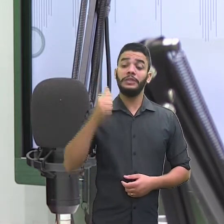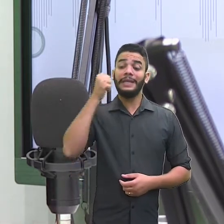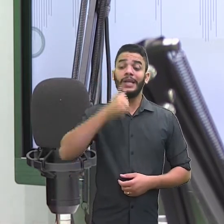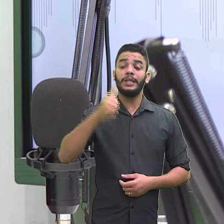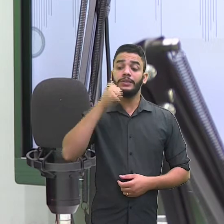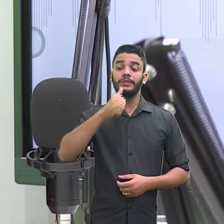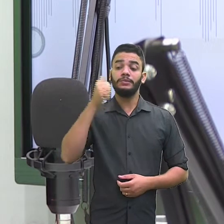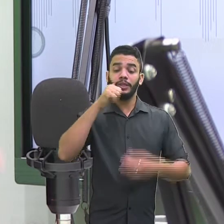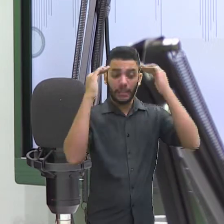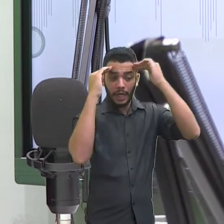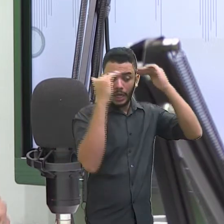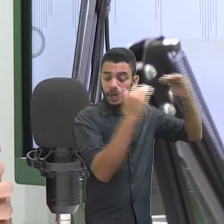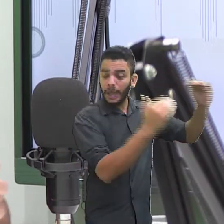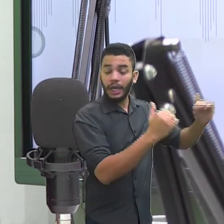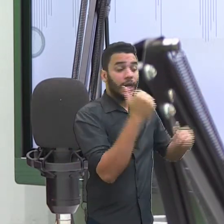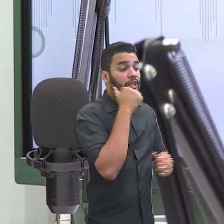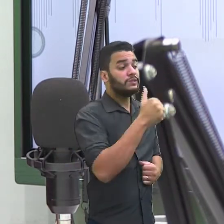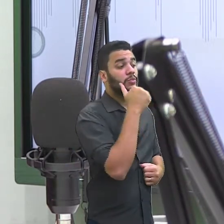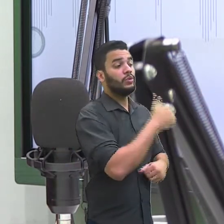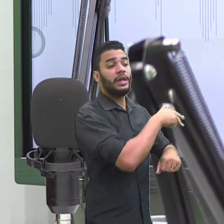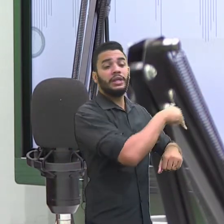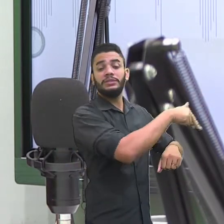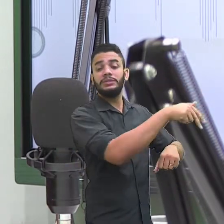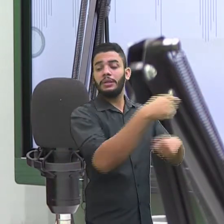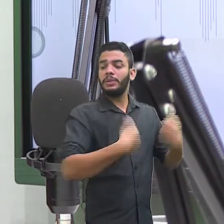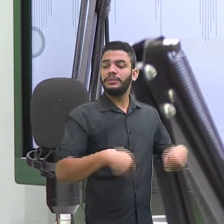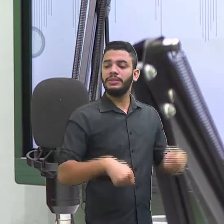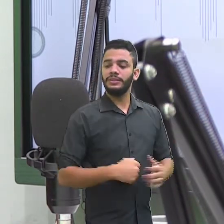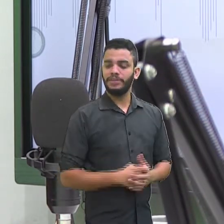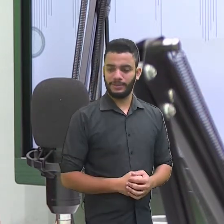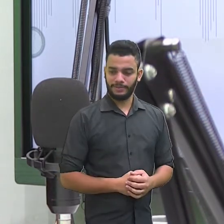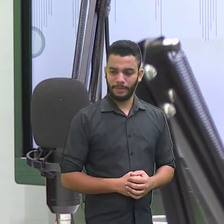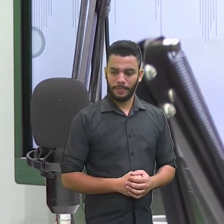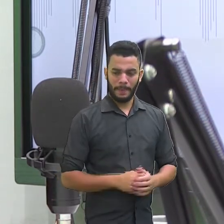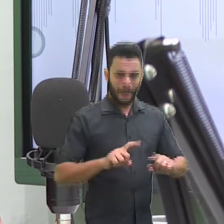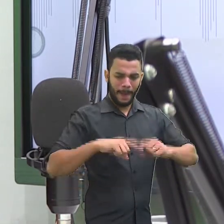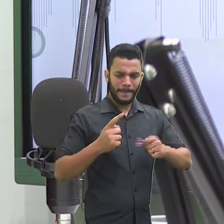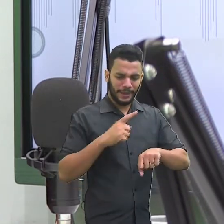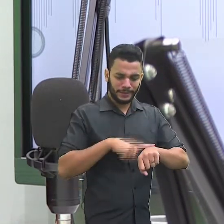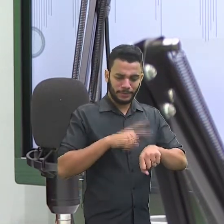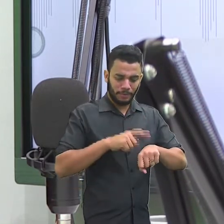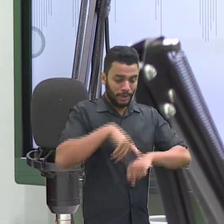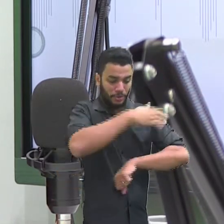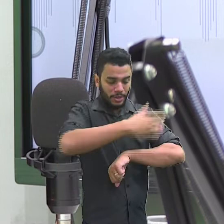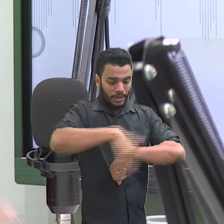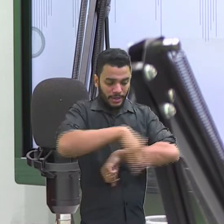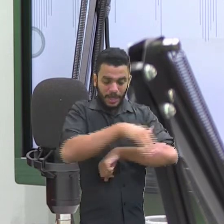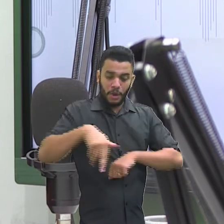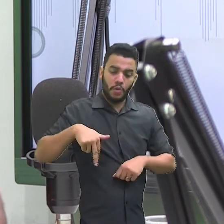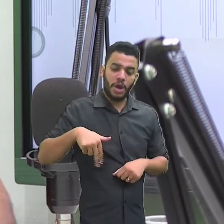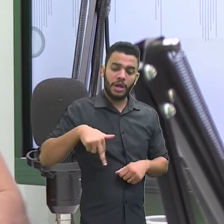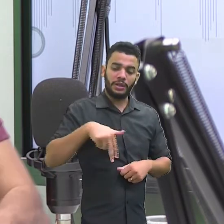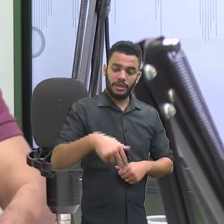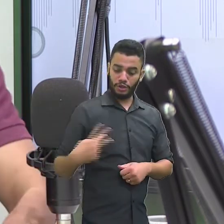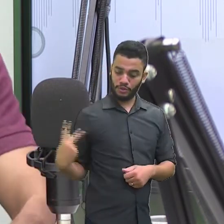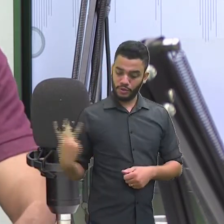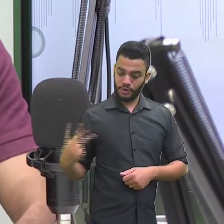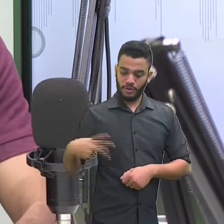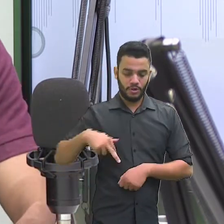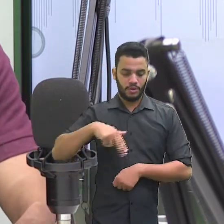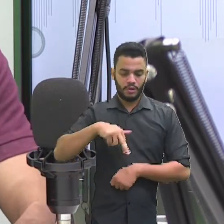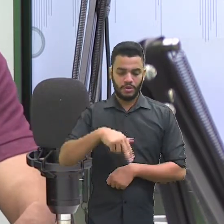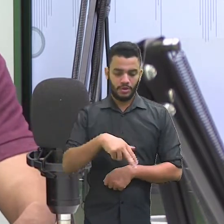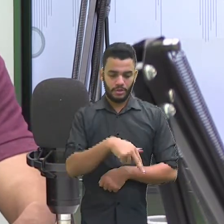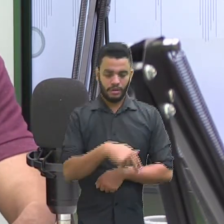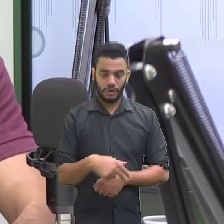isso. Então, veja bem, eu preciso oferecer bons exemplos. Olha, veja bem, eu